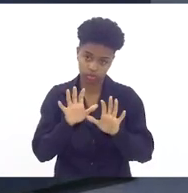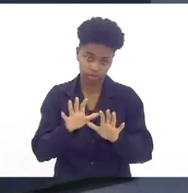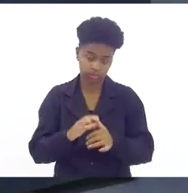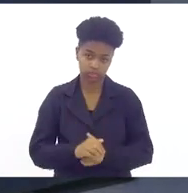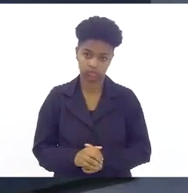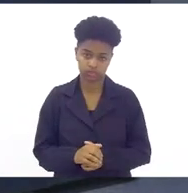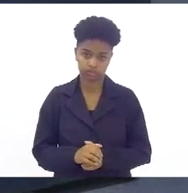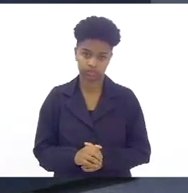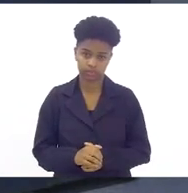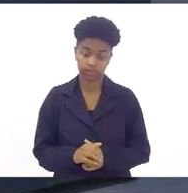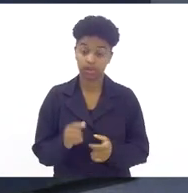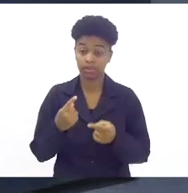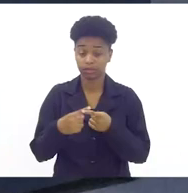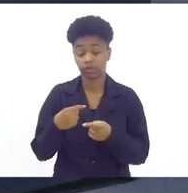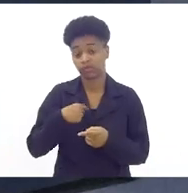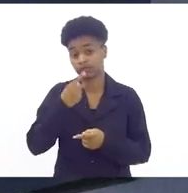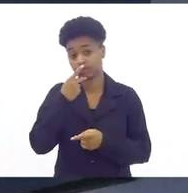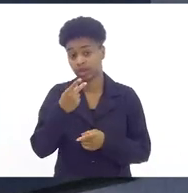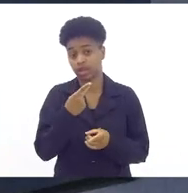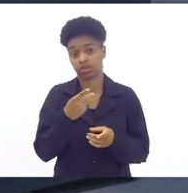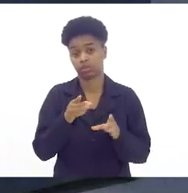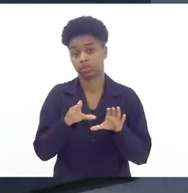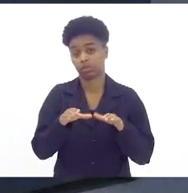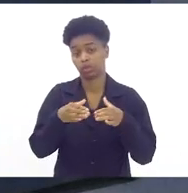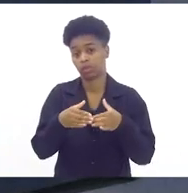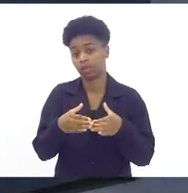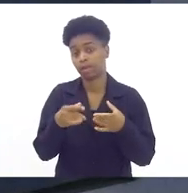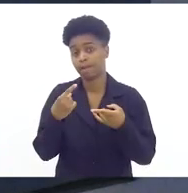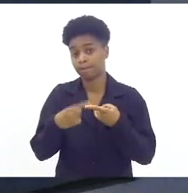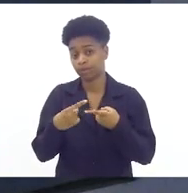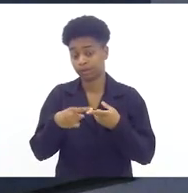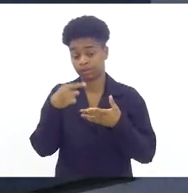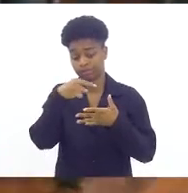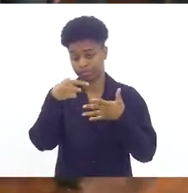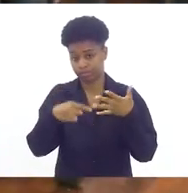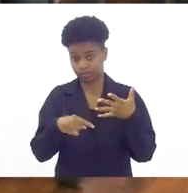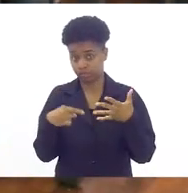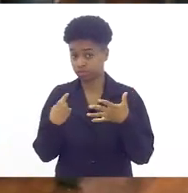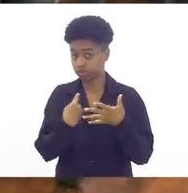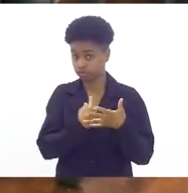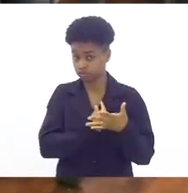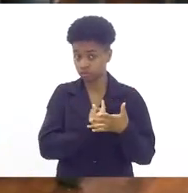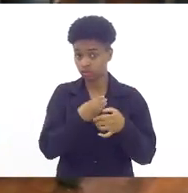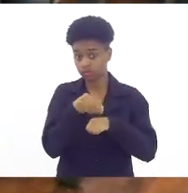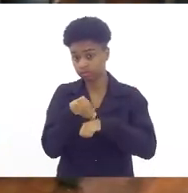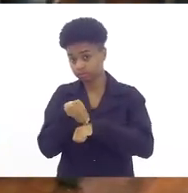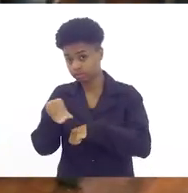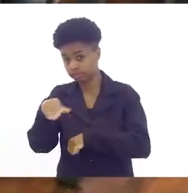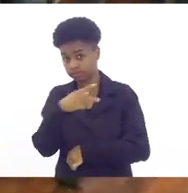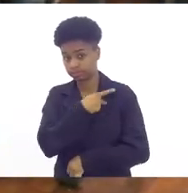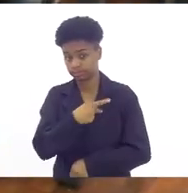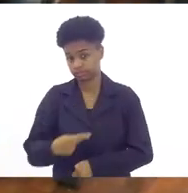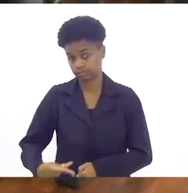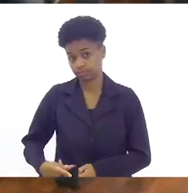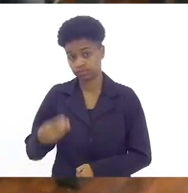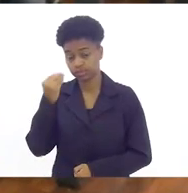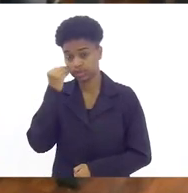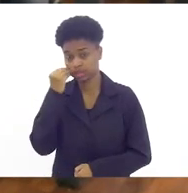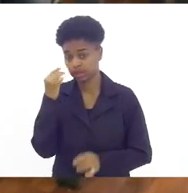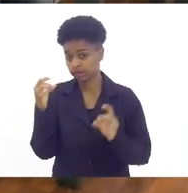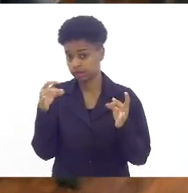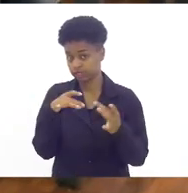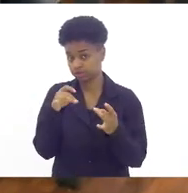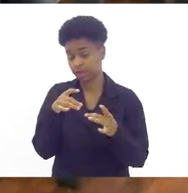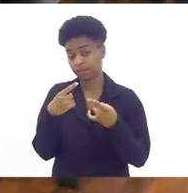é aquilo que eu falei do conjunto essa situações a gente vai levar para a presidência para dar um retorno porque